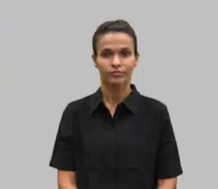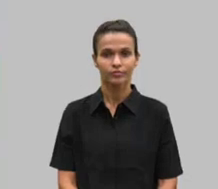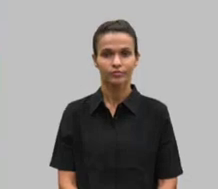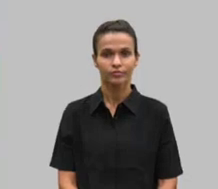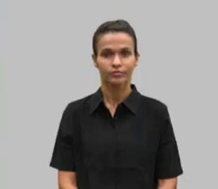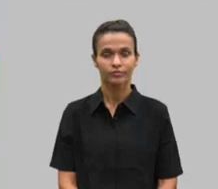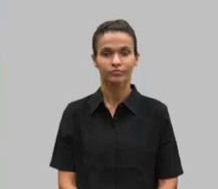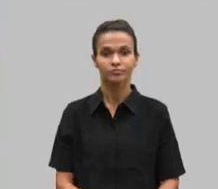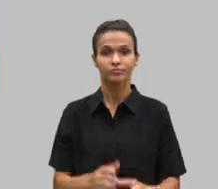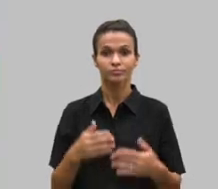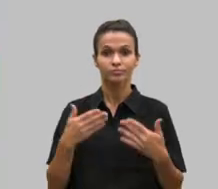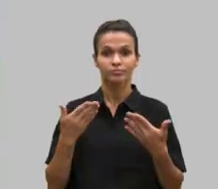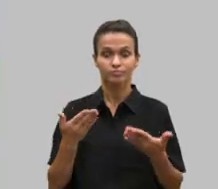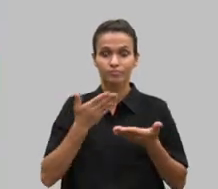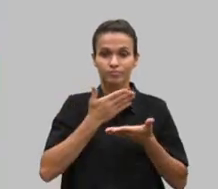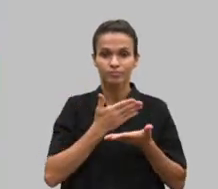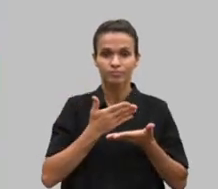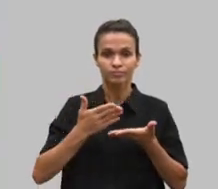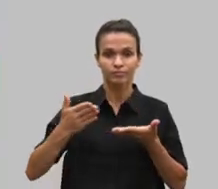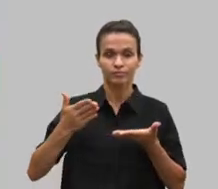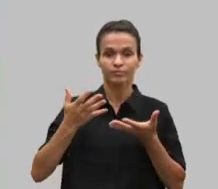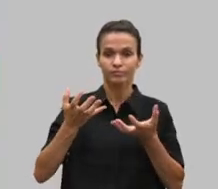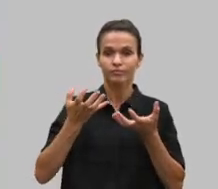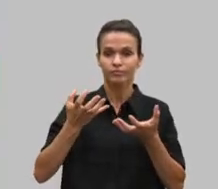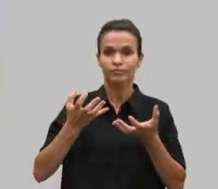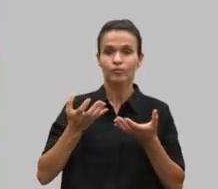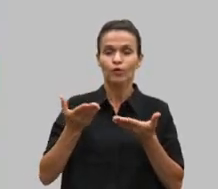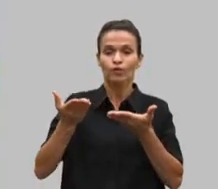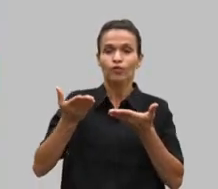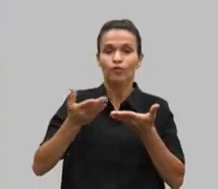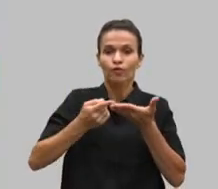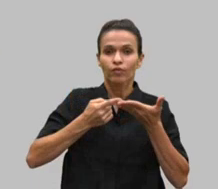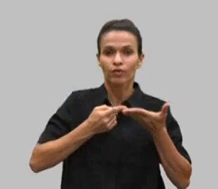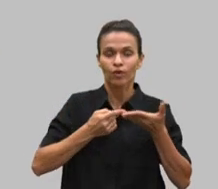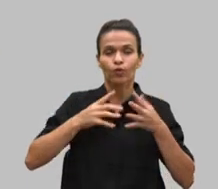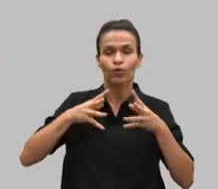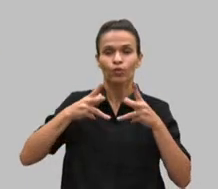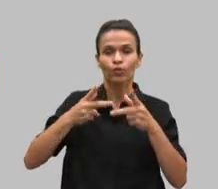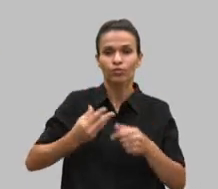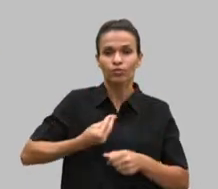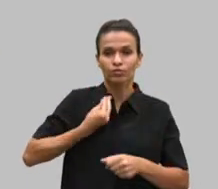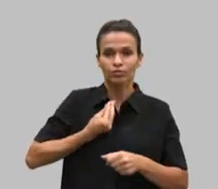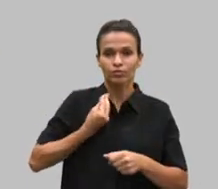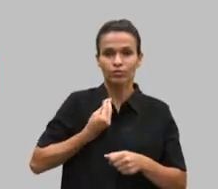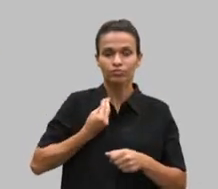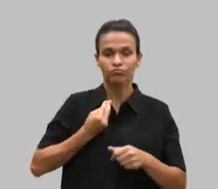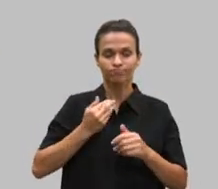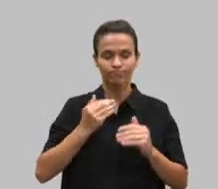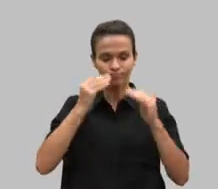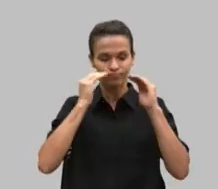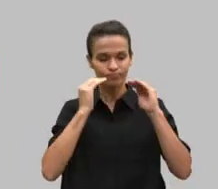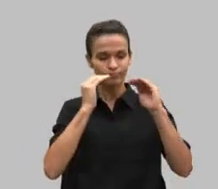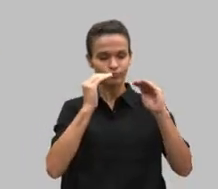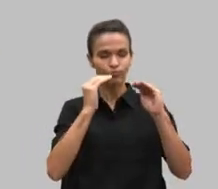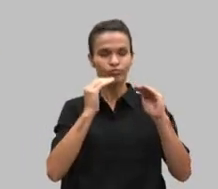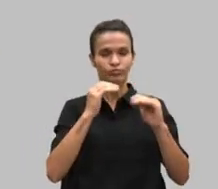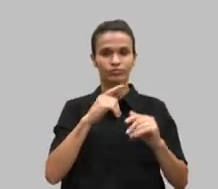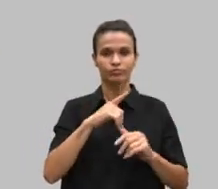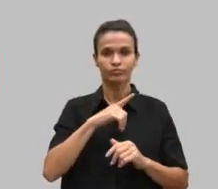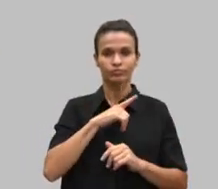Portanto vamos dar início e quero convidar a todos os presentes para imposição de respeito ouvirmos o Hino Nacional